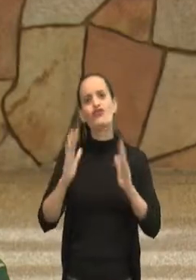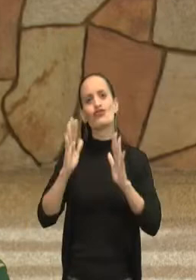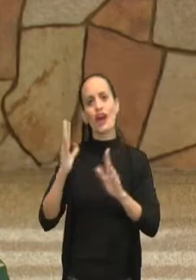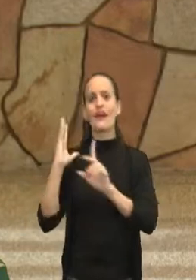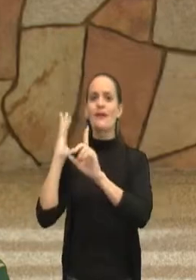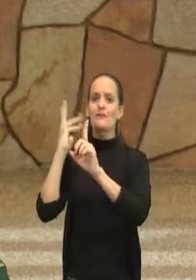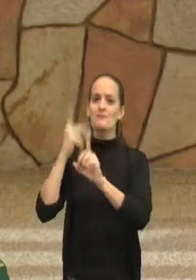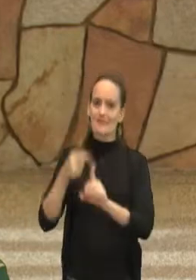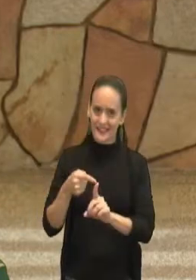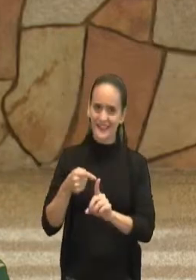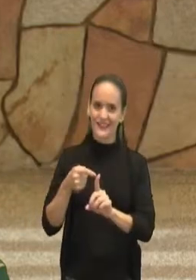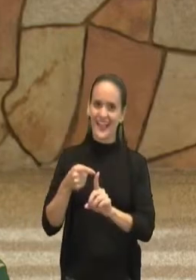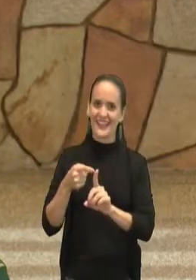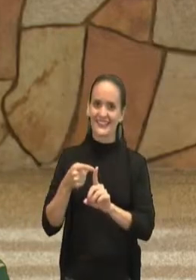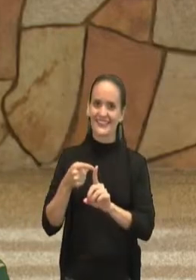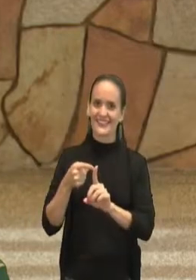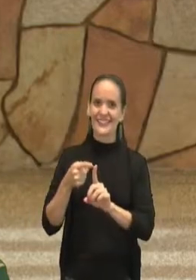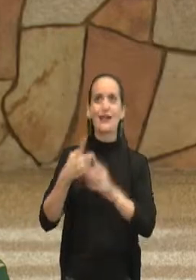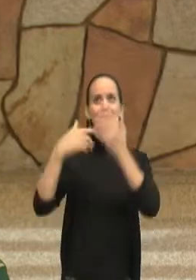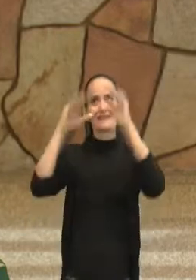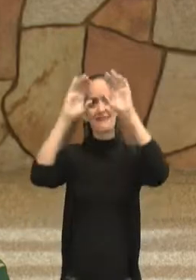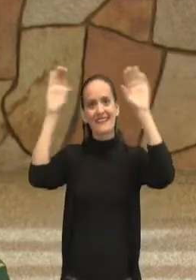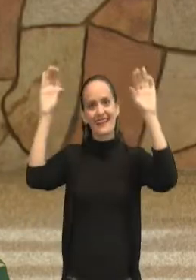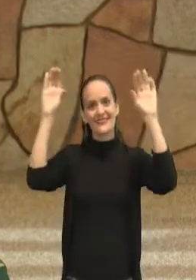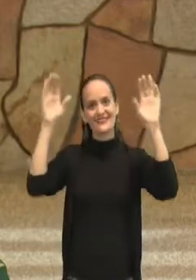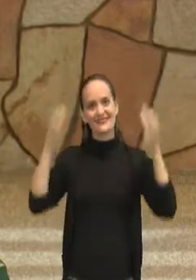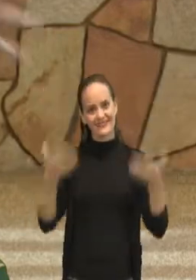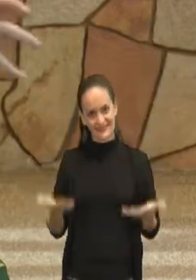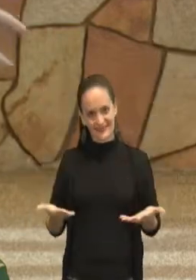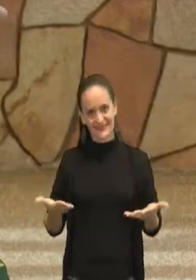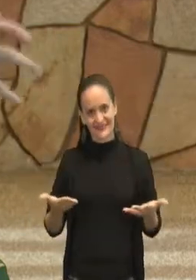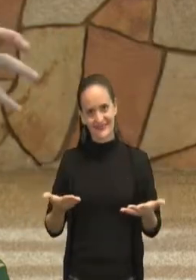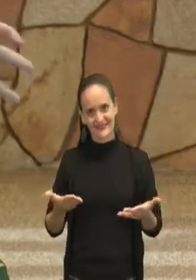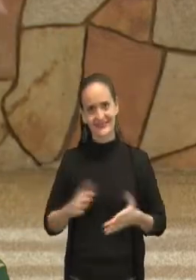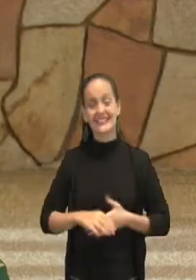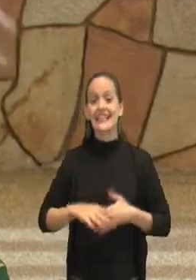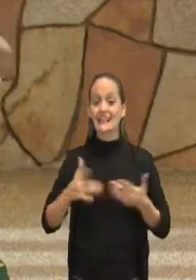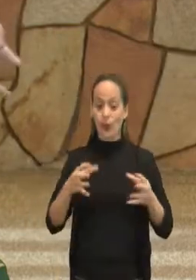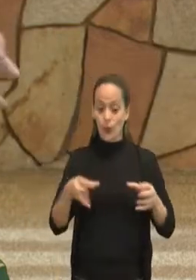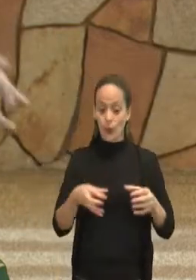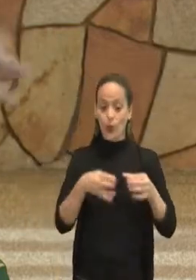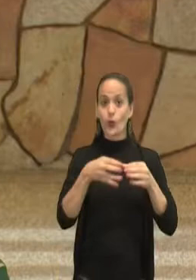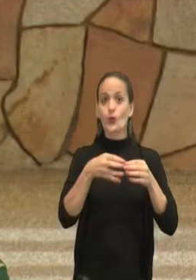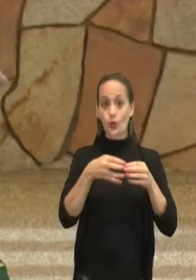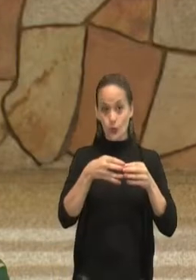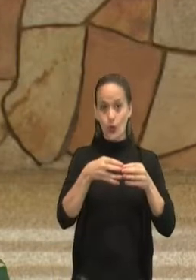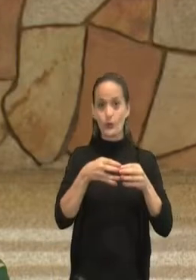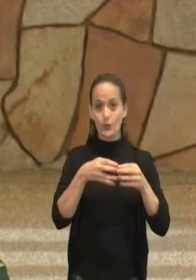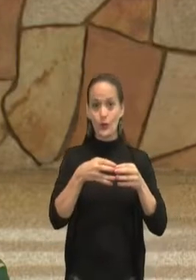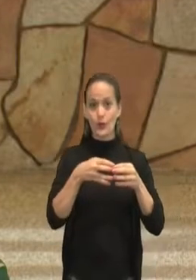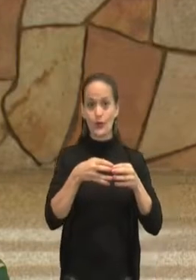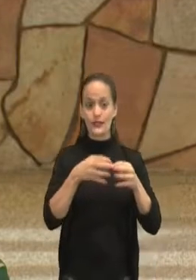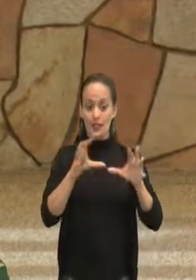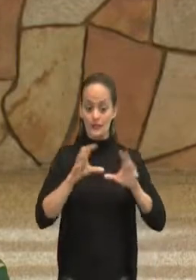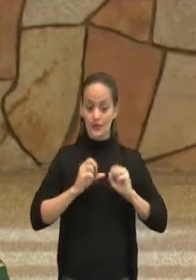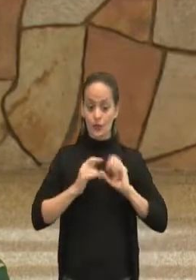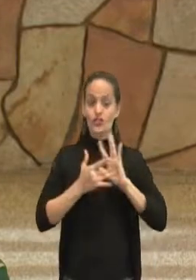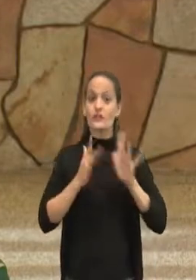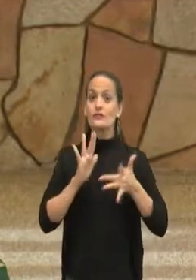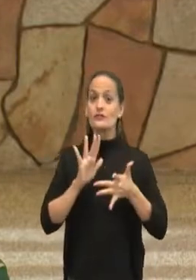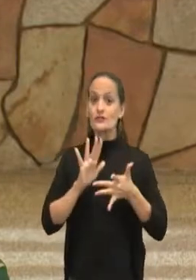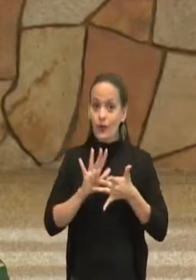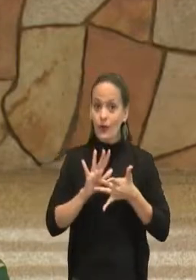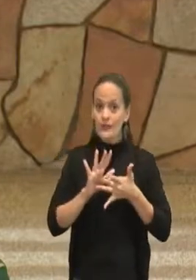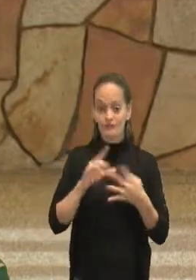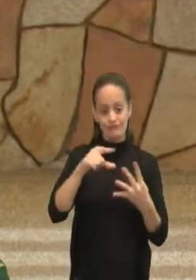predestinados, desde antes da fundação do mundo. Esses então, esse grupo foi definido como o grupo que vai passar a